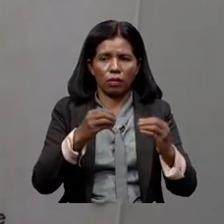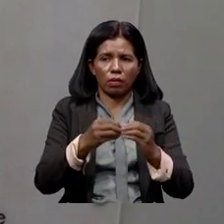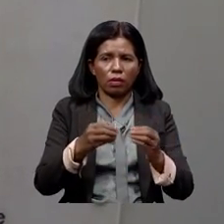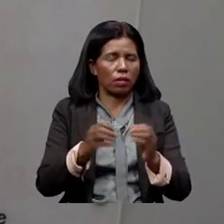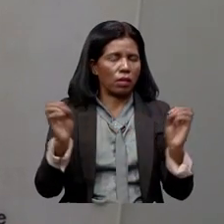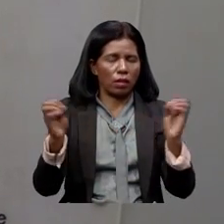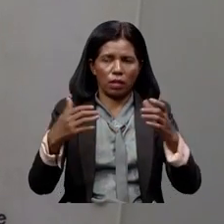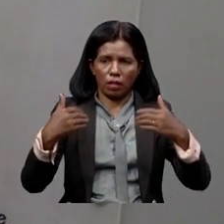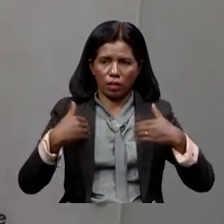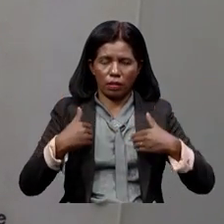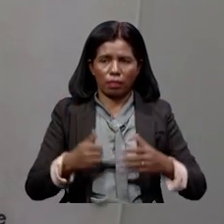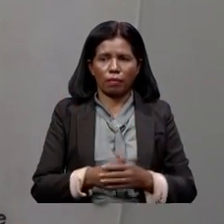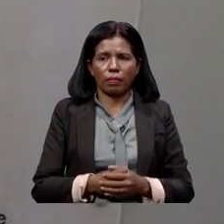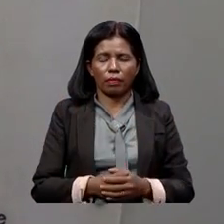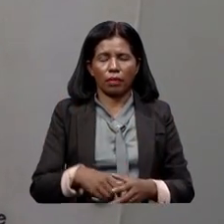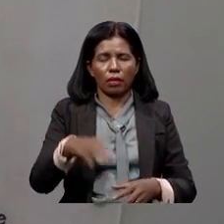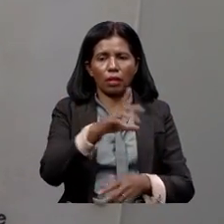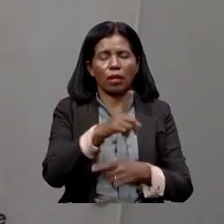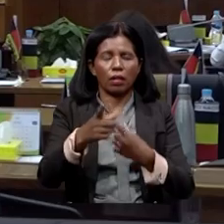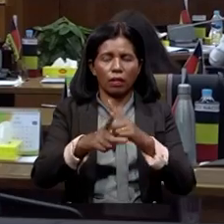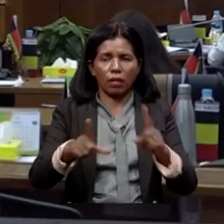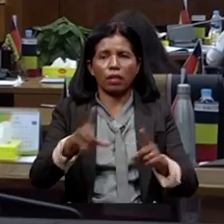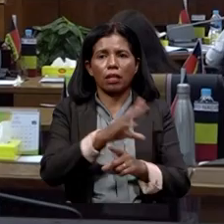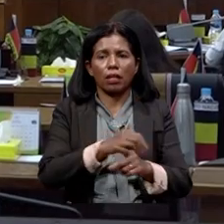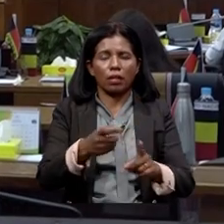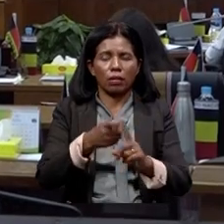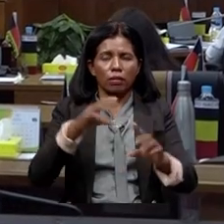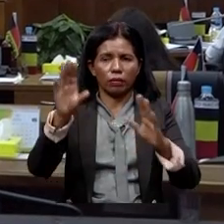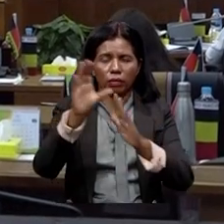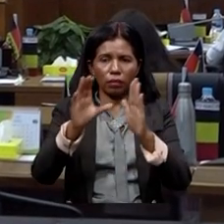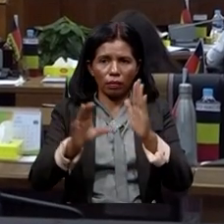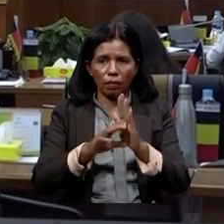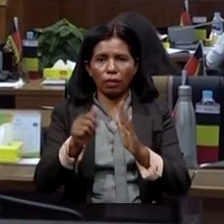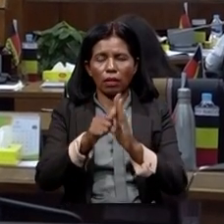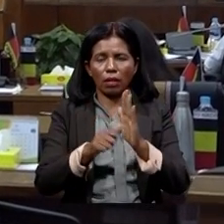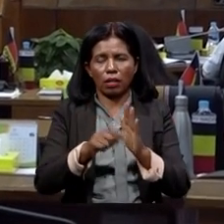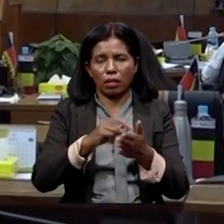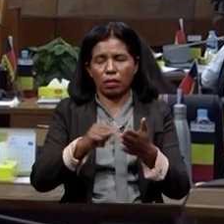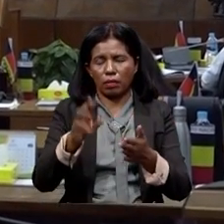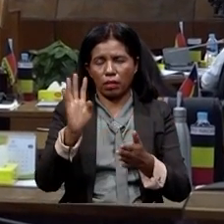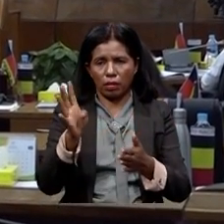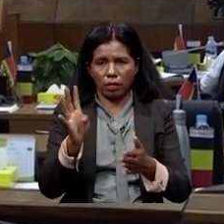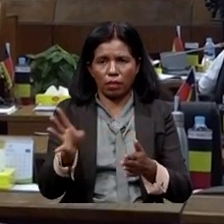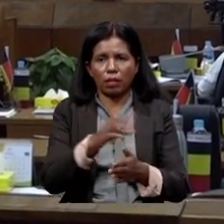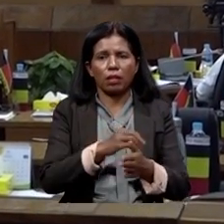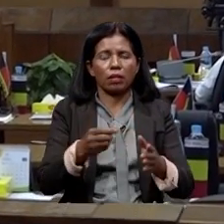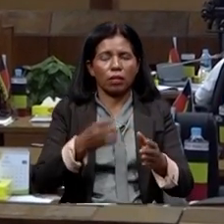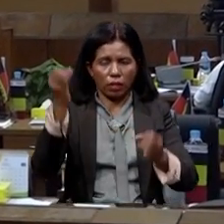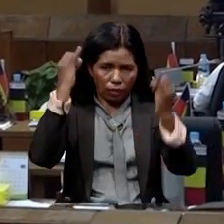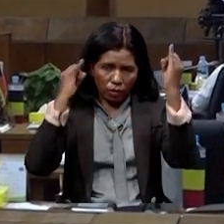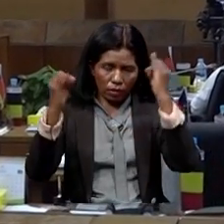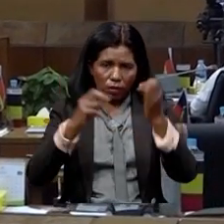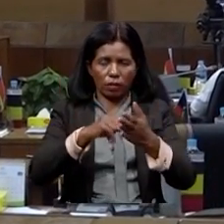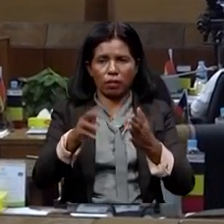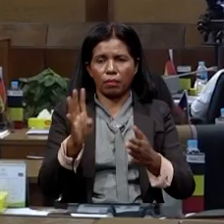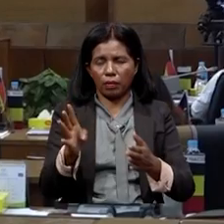iha liberdade imprensa e Timor Leste hetan garantia husi konstitusi iha artigo numero 100 liberdade expressão no informação numero